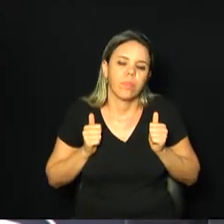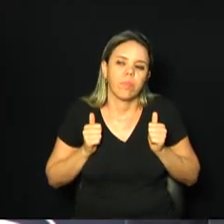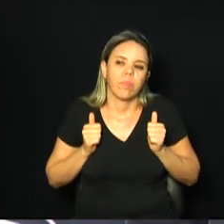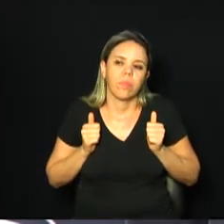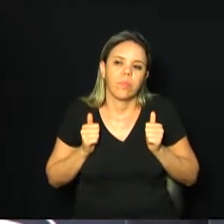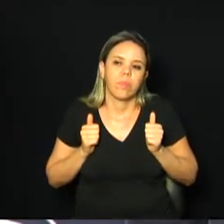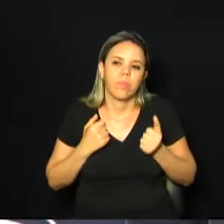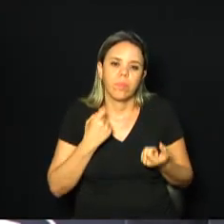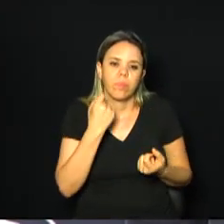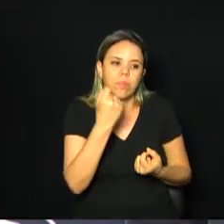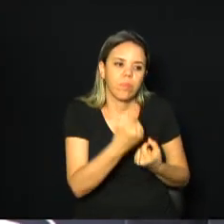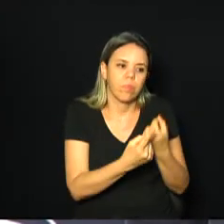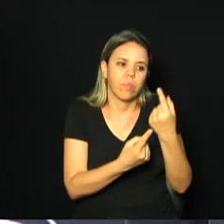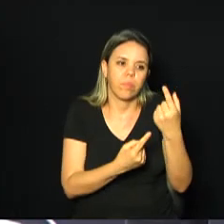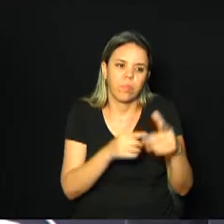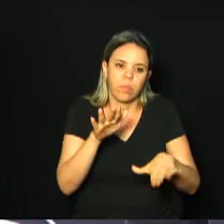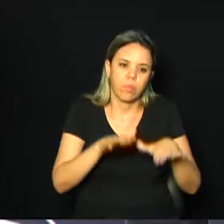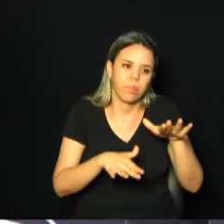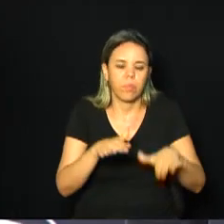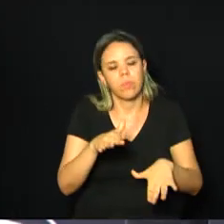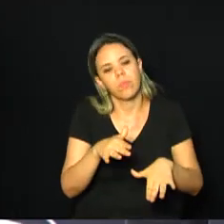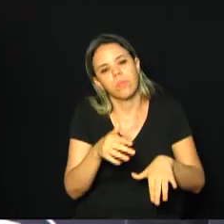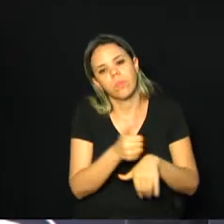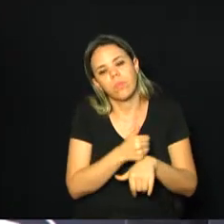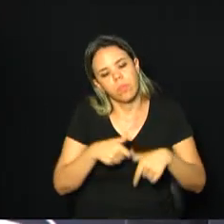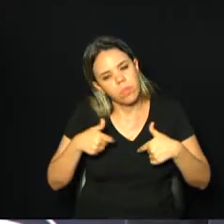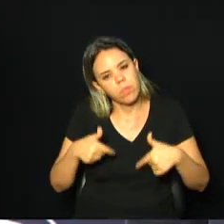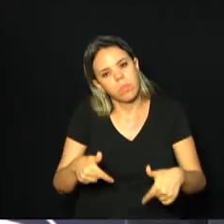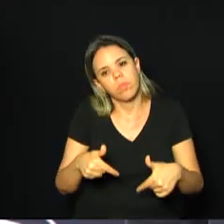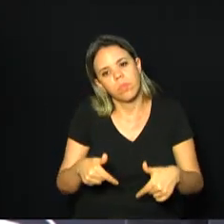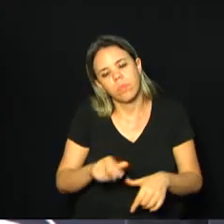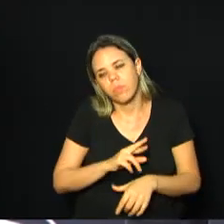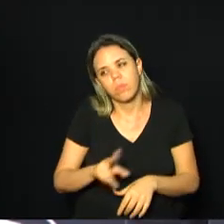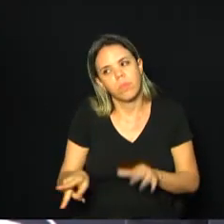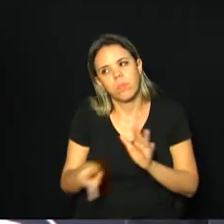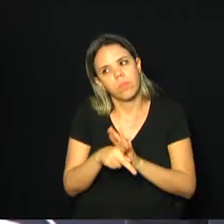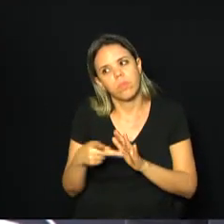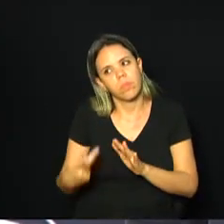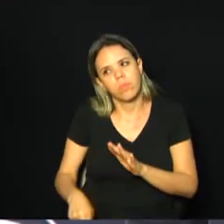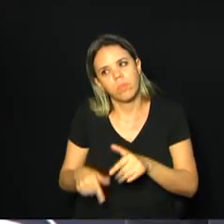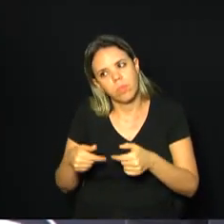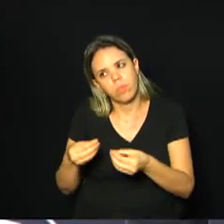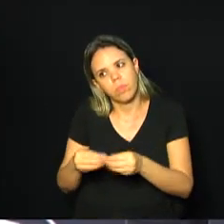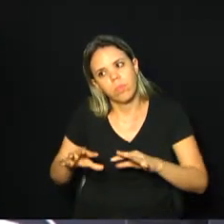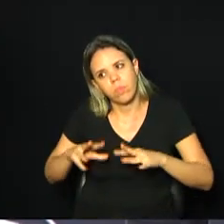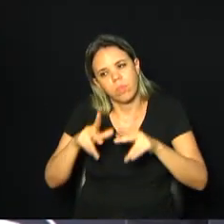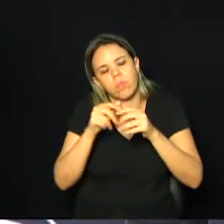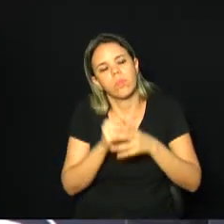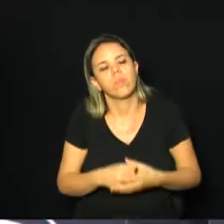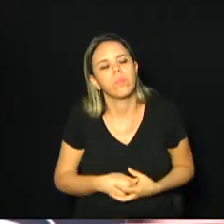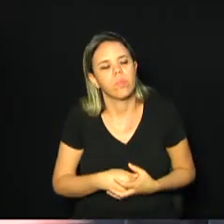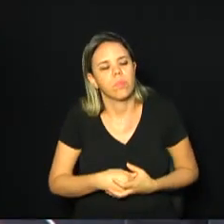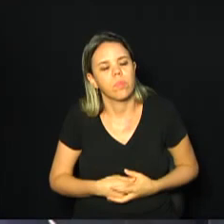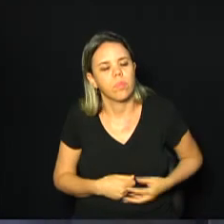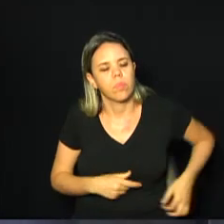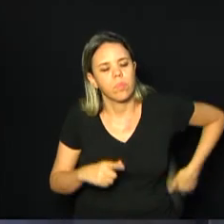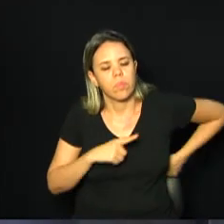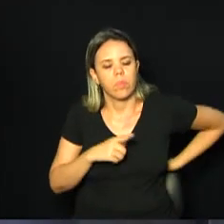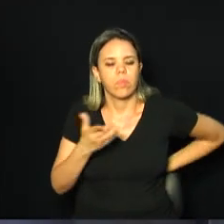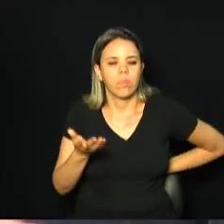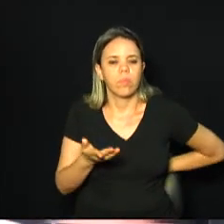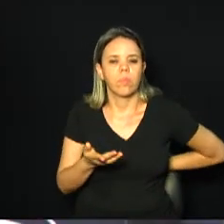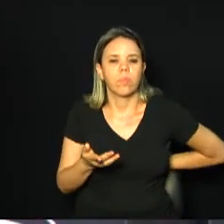para algumas áreas. Ela não afeta especializada, todas. né? Exato, ela não afeta todas as áreas. Você tem